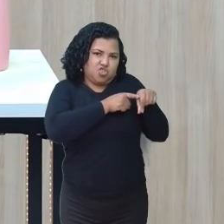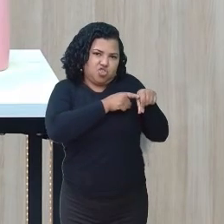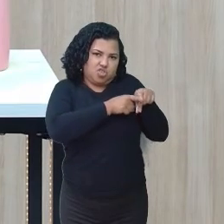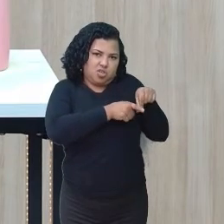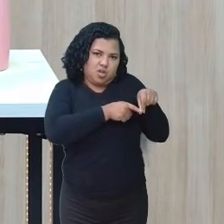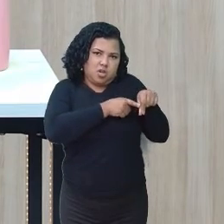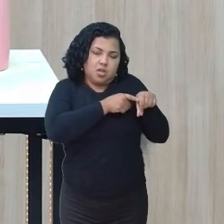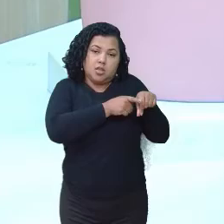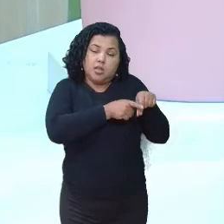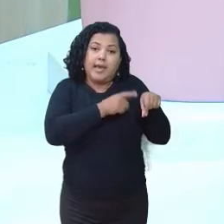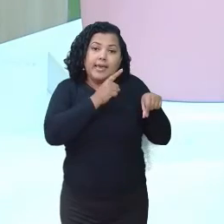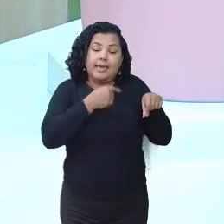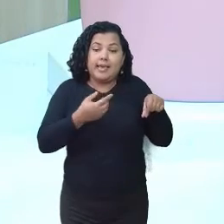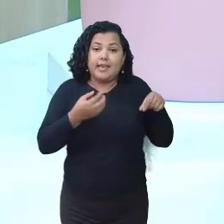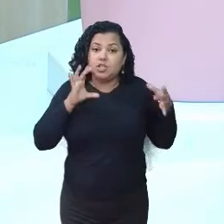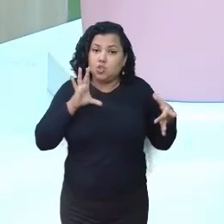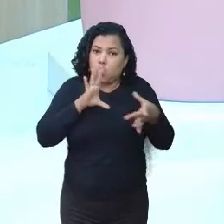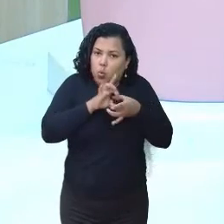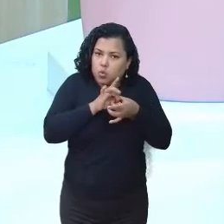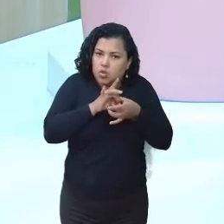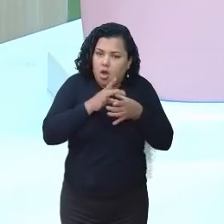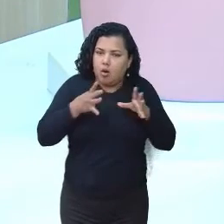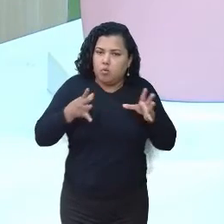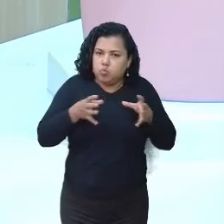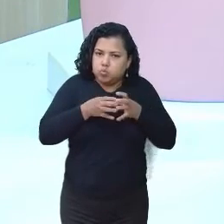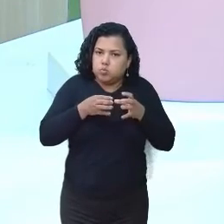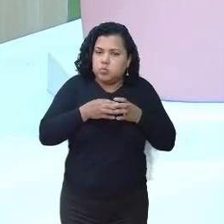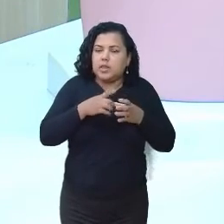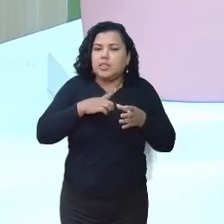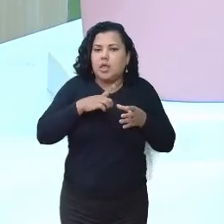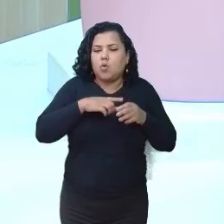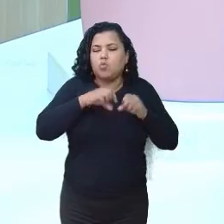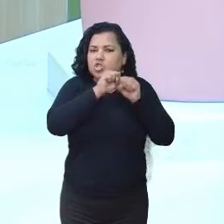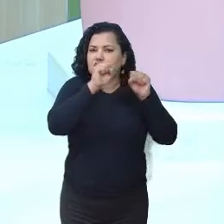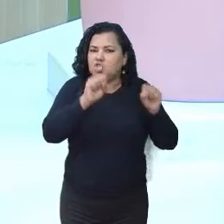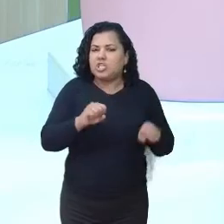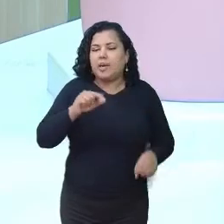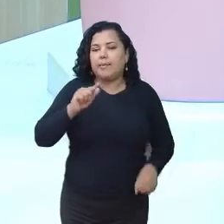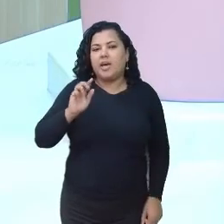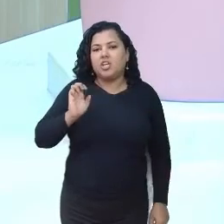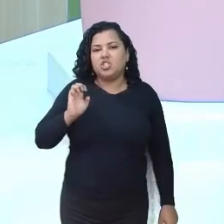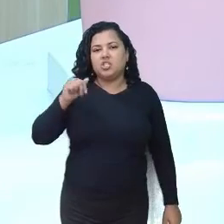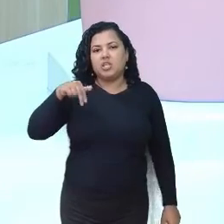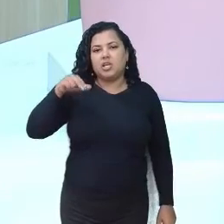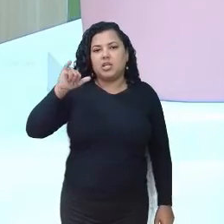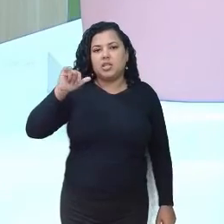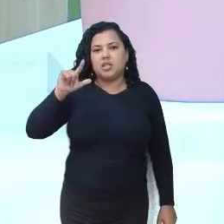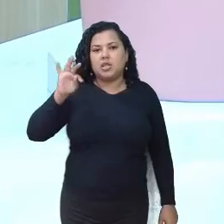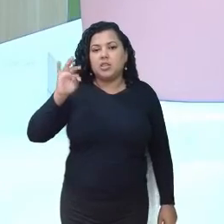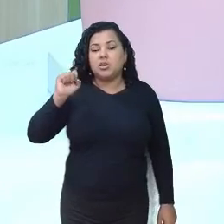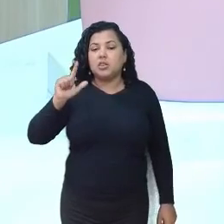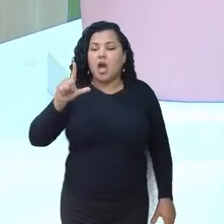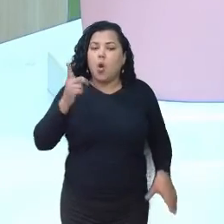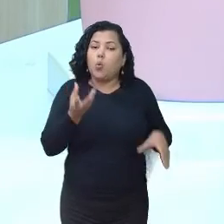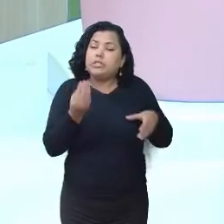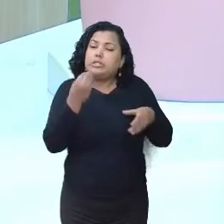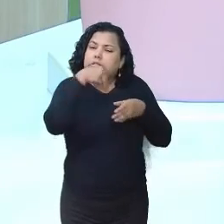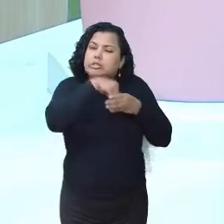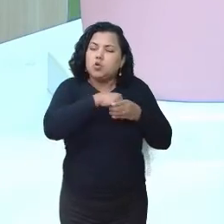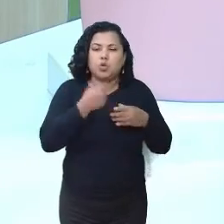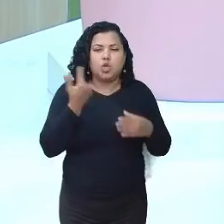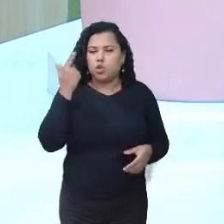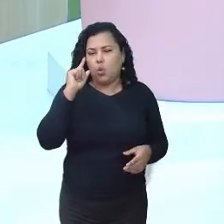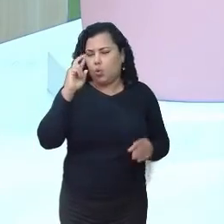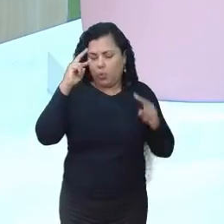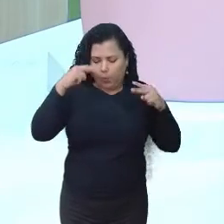vai formar o sistema genital feminino, a parte interna, aquela parte que nós não